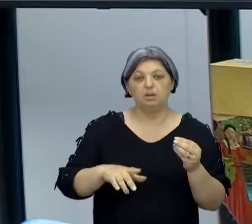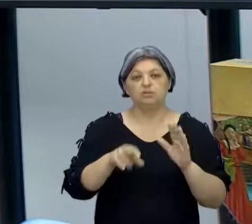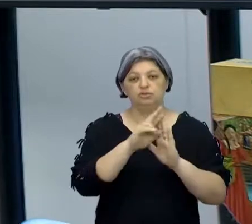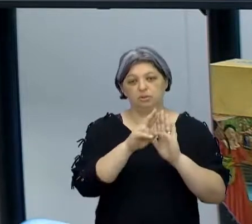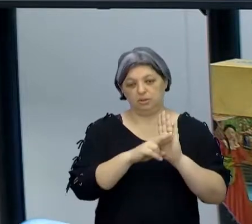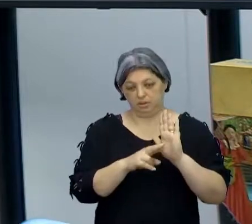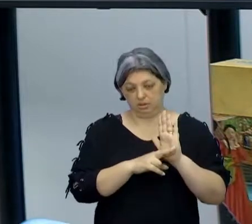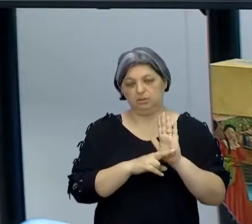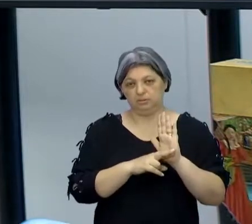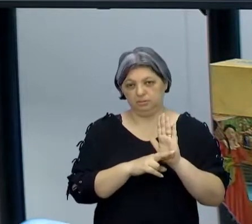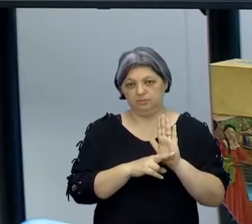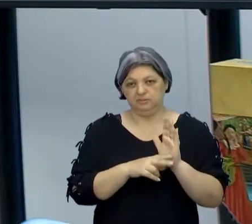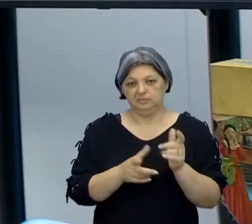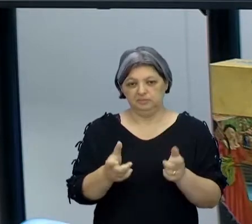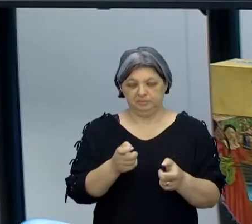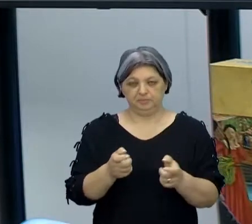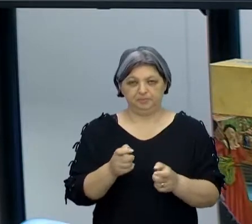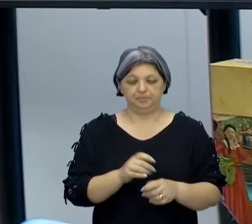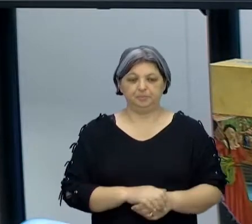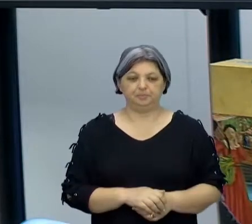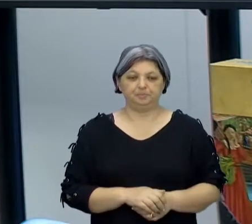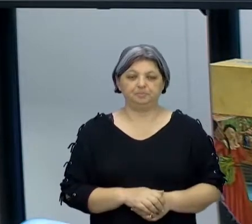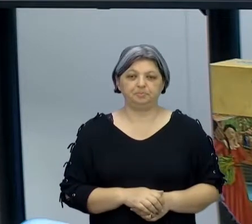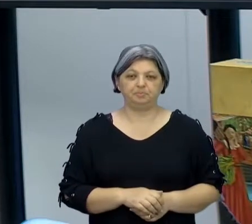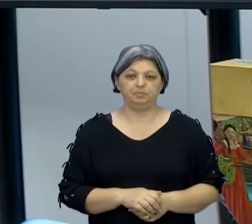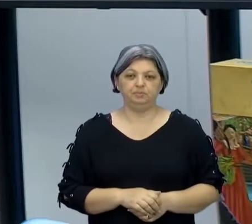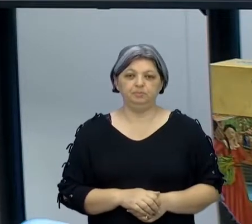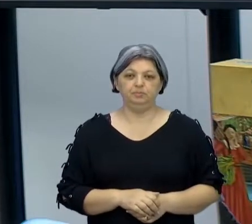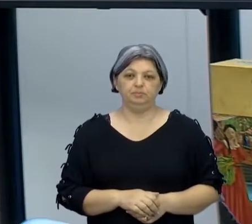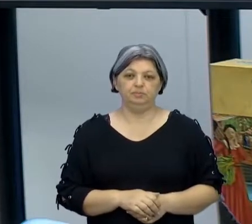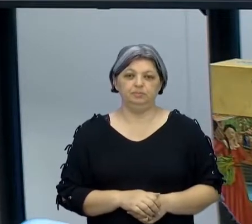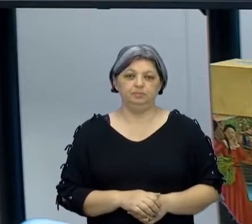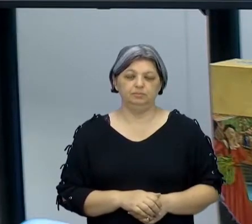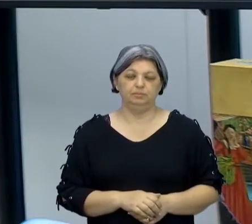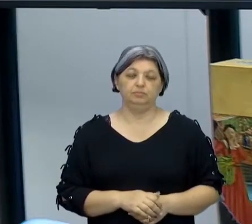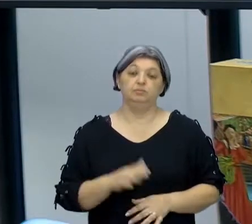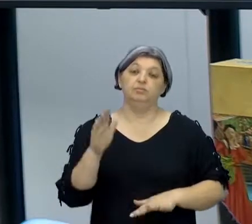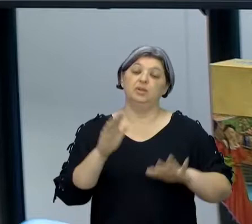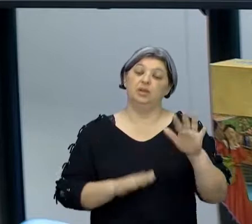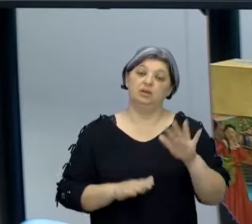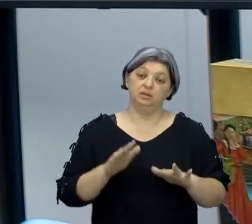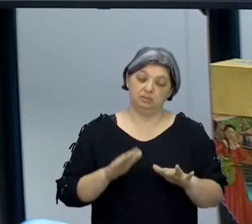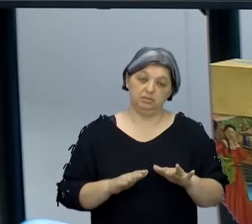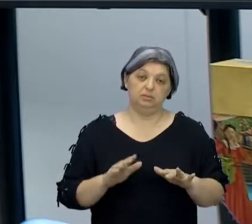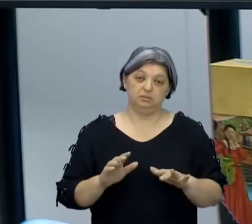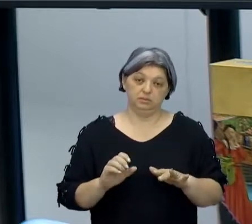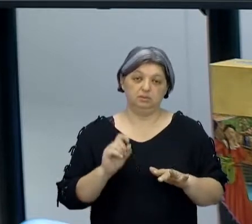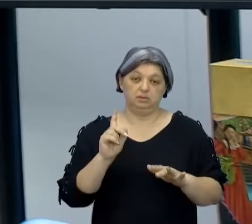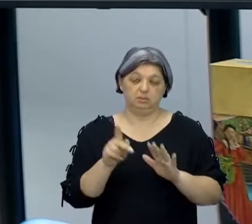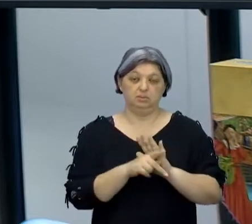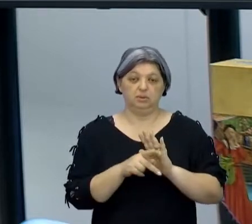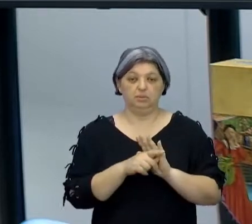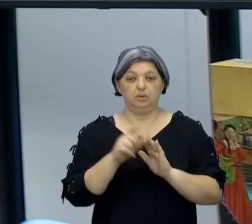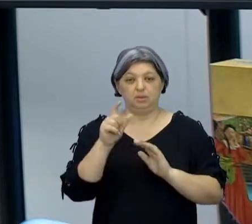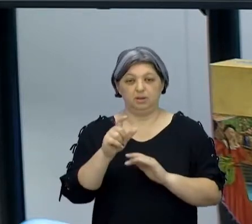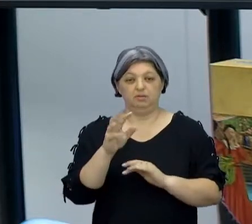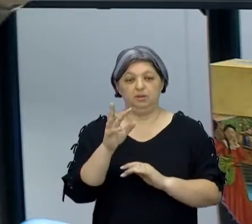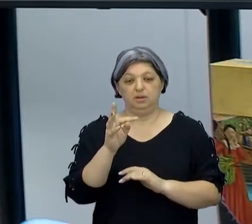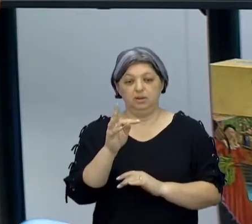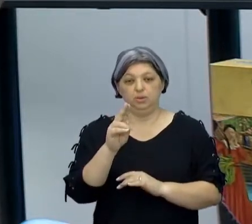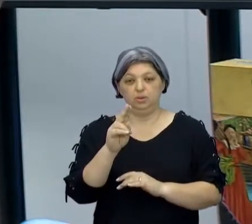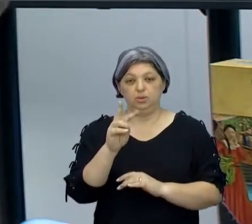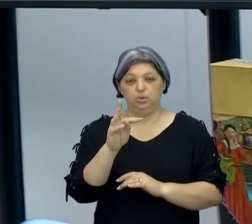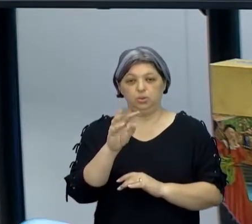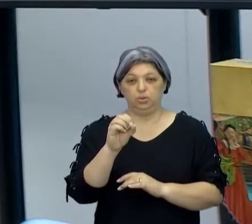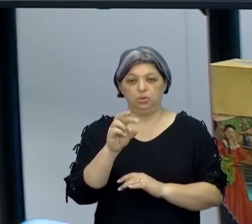realmente do jogo. Inclusive, nem sempre a situação recebe esse nome de tutorial. Às vezes fazem uma primeira missão,